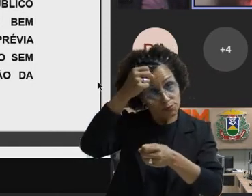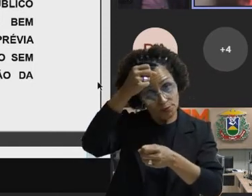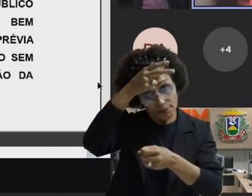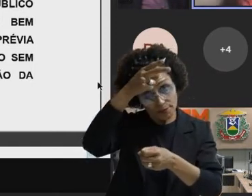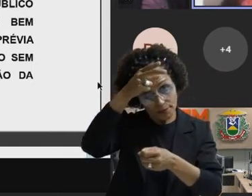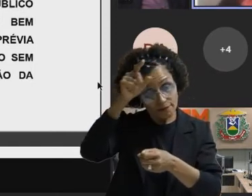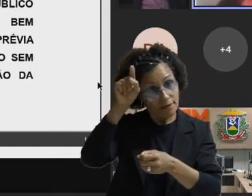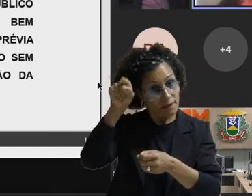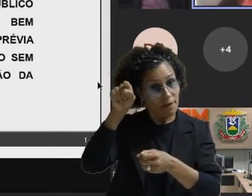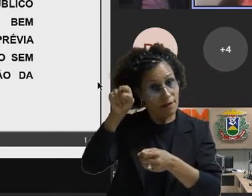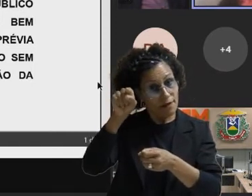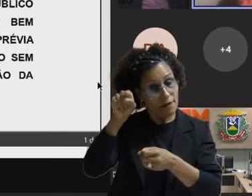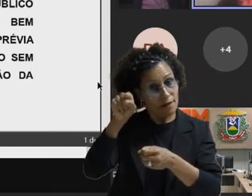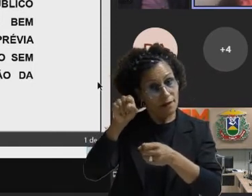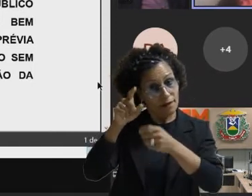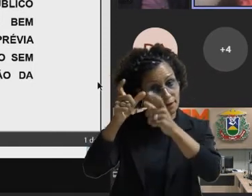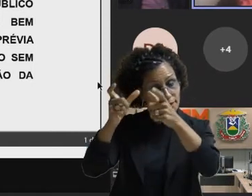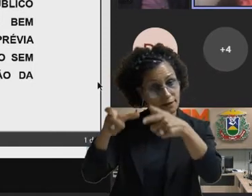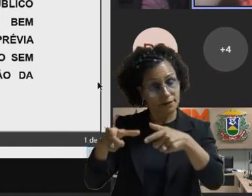descumpridos